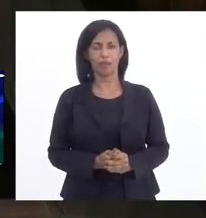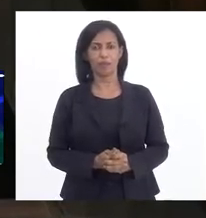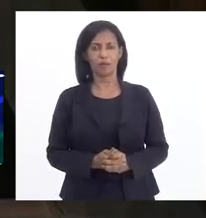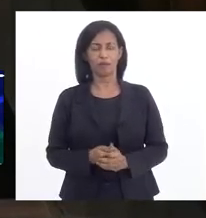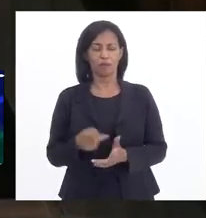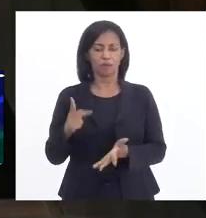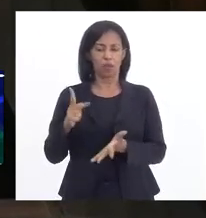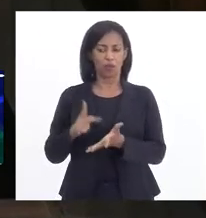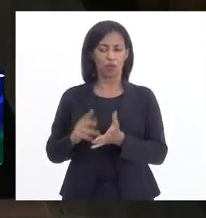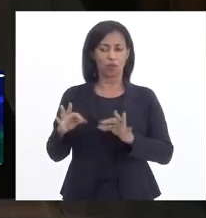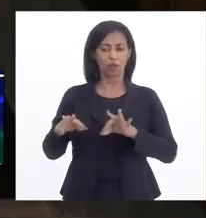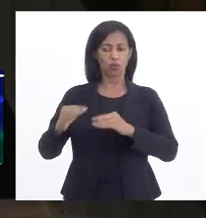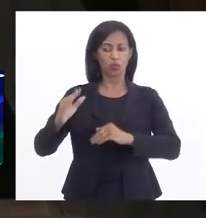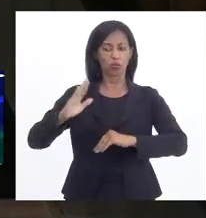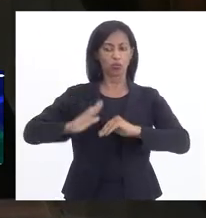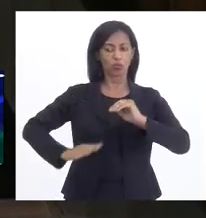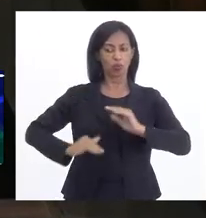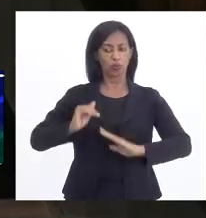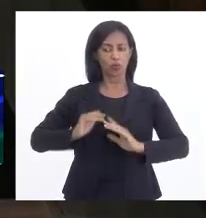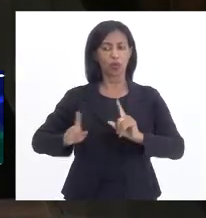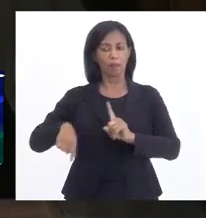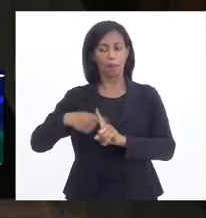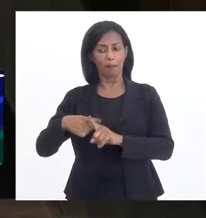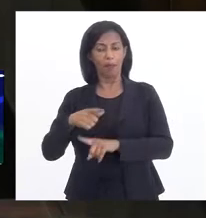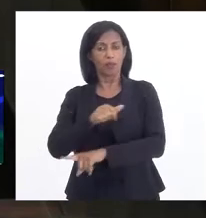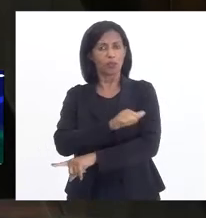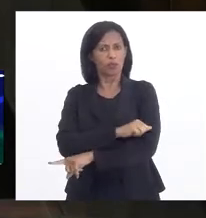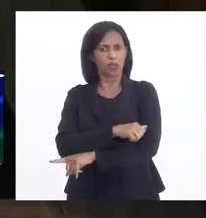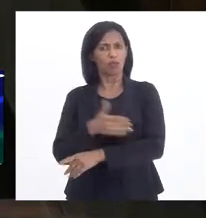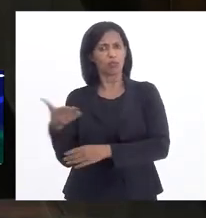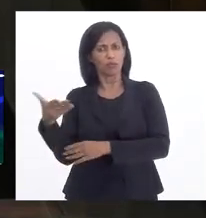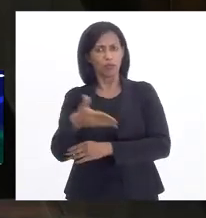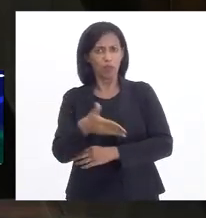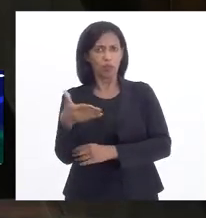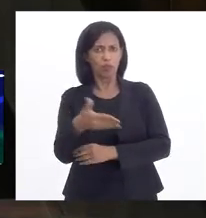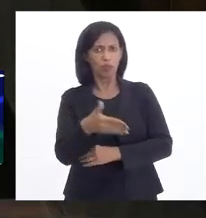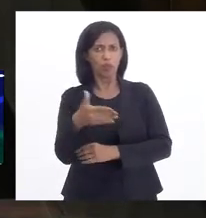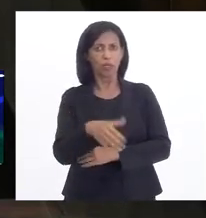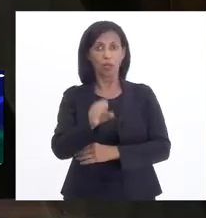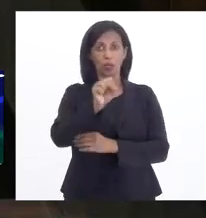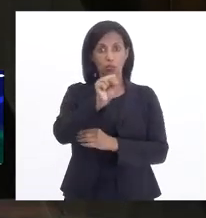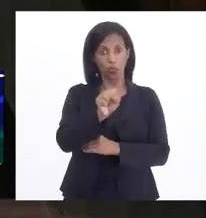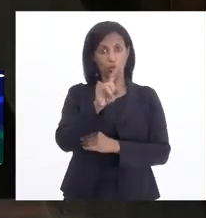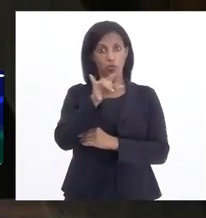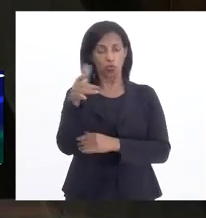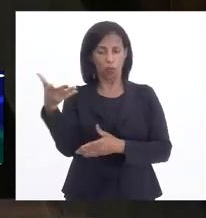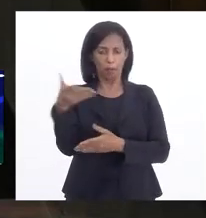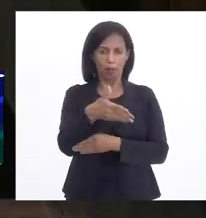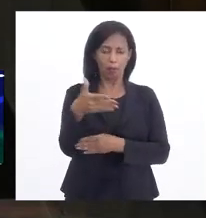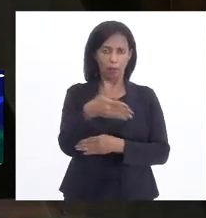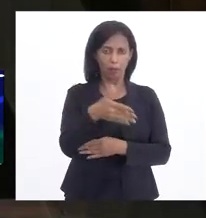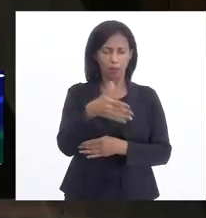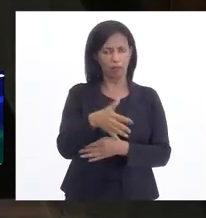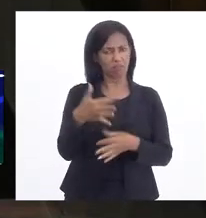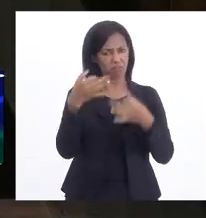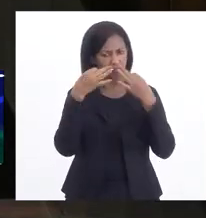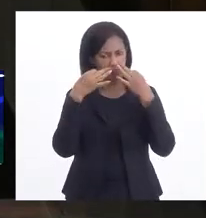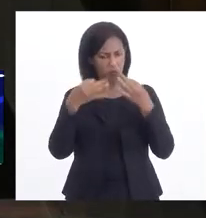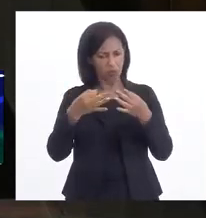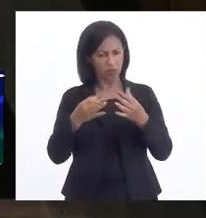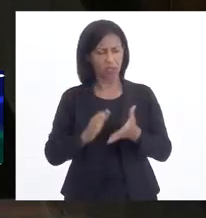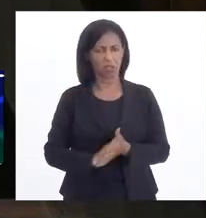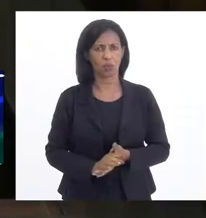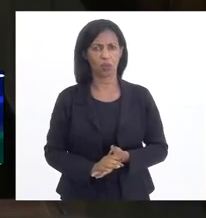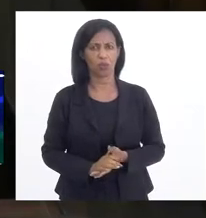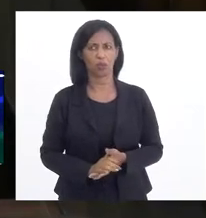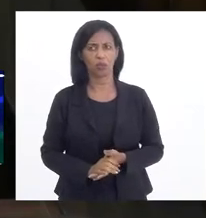de que todos os profissionais da educação e todos os alunos frequentariam o evento os 8 dias. Chamou muita atenção, porque eles vão uma